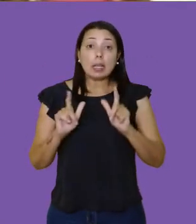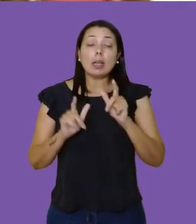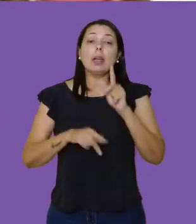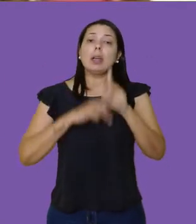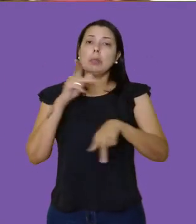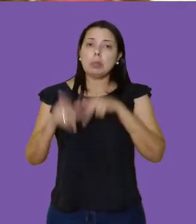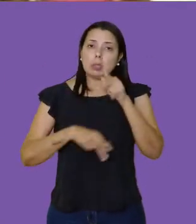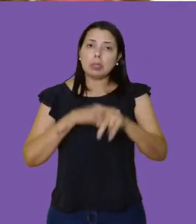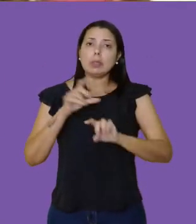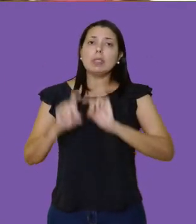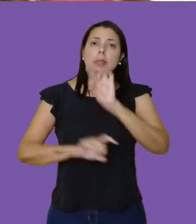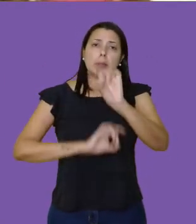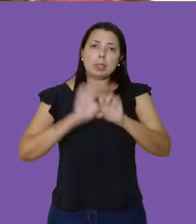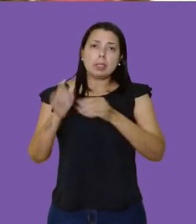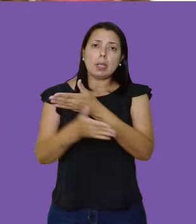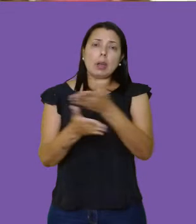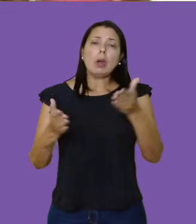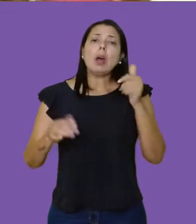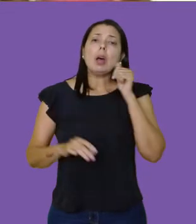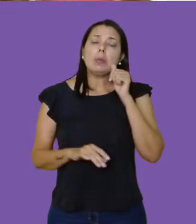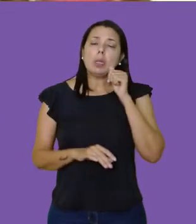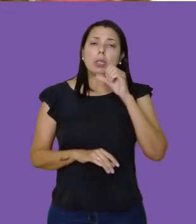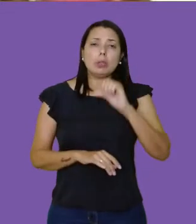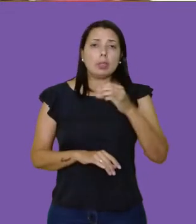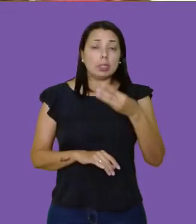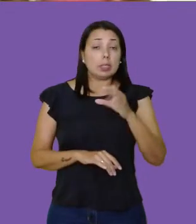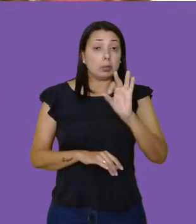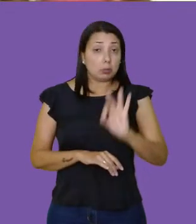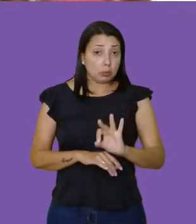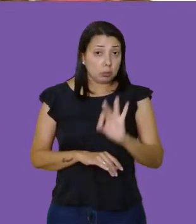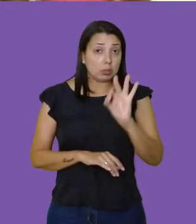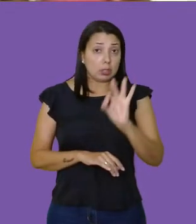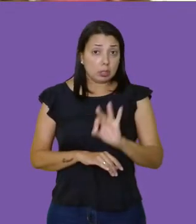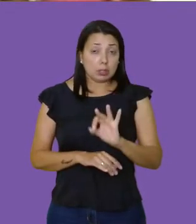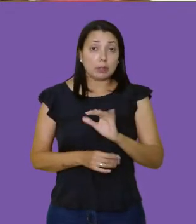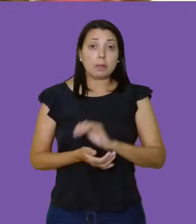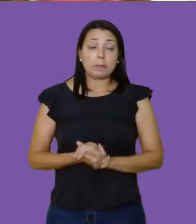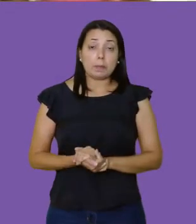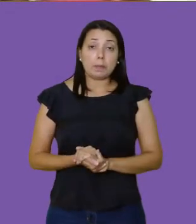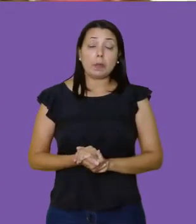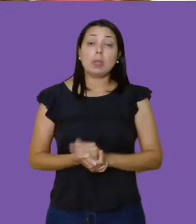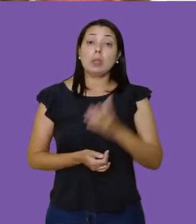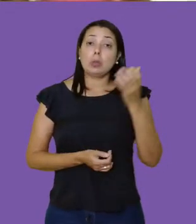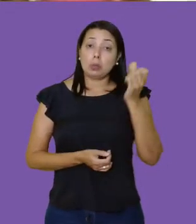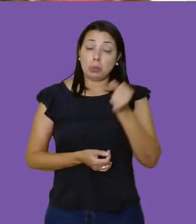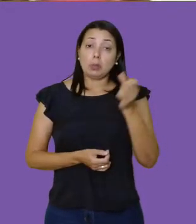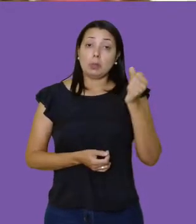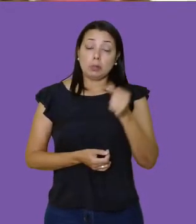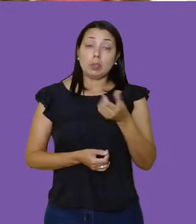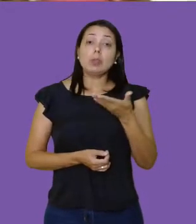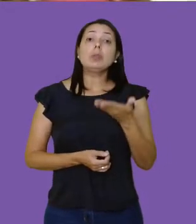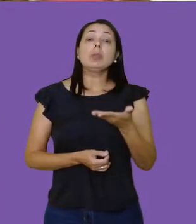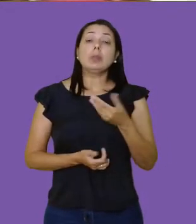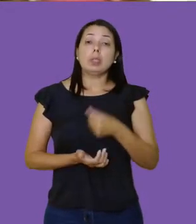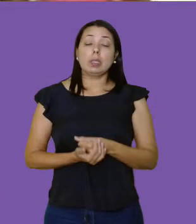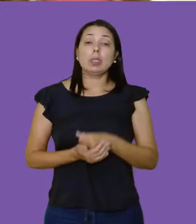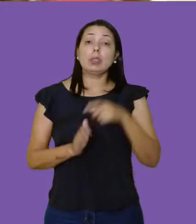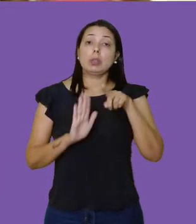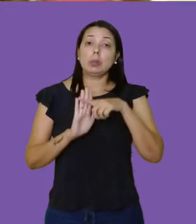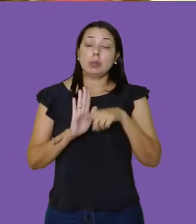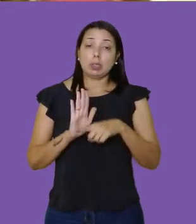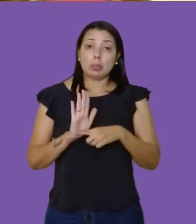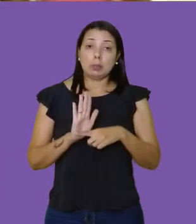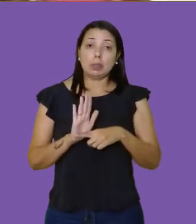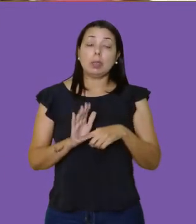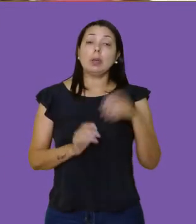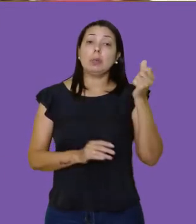em especial as mulheres, né? Você sabe que 93% dos beneficiários do programa Bolsa